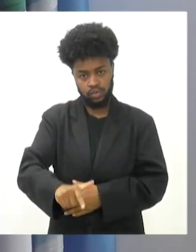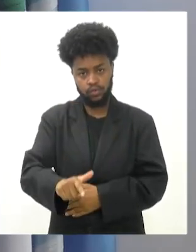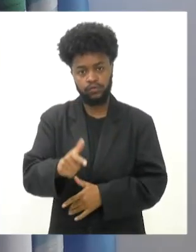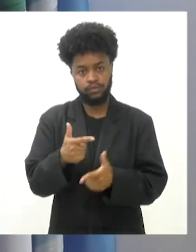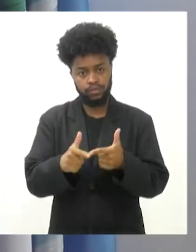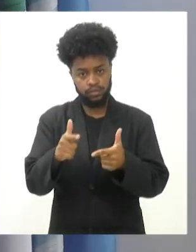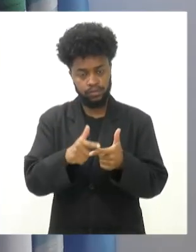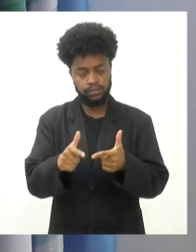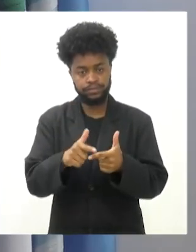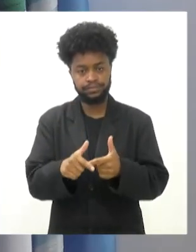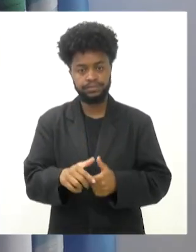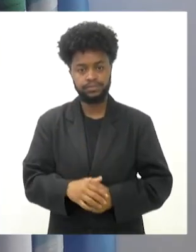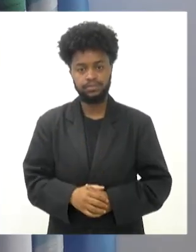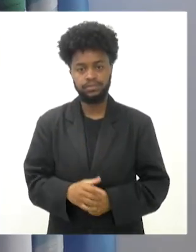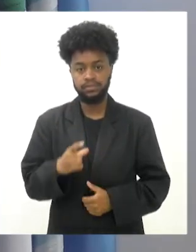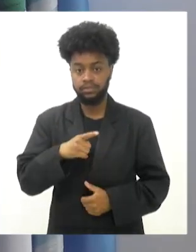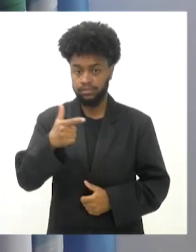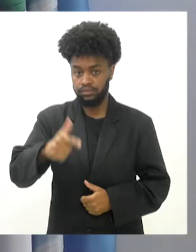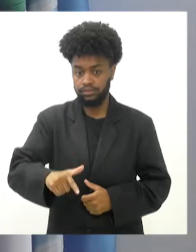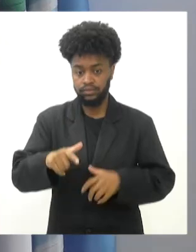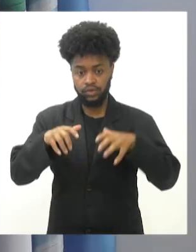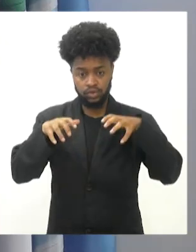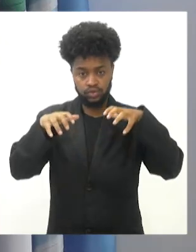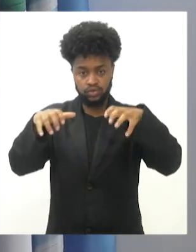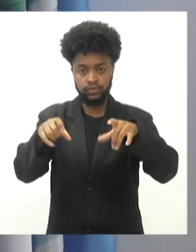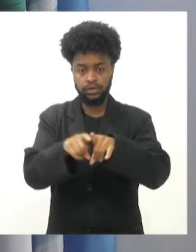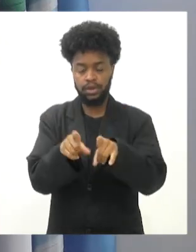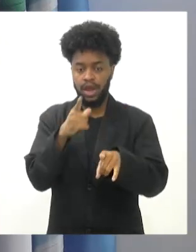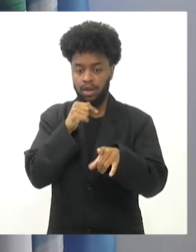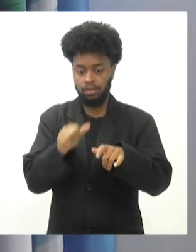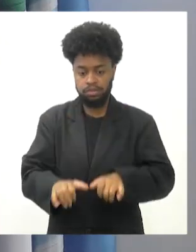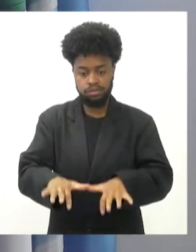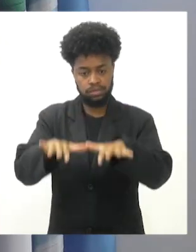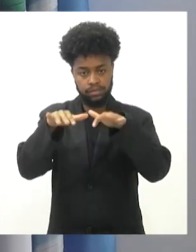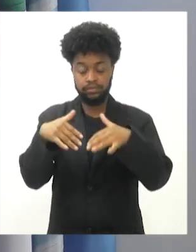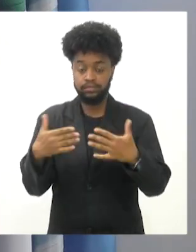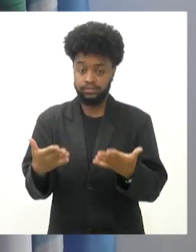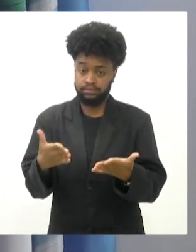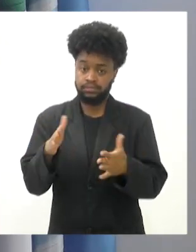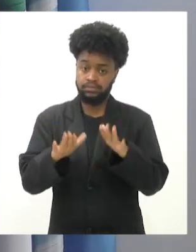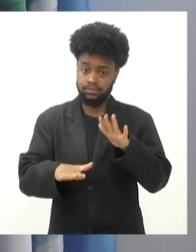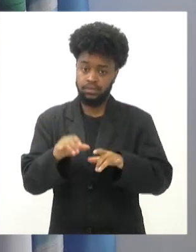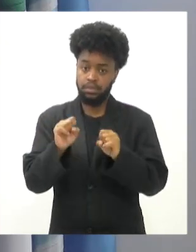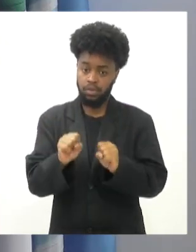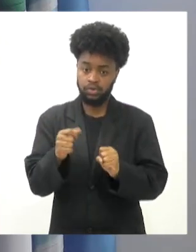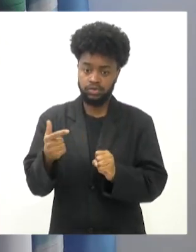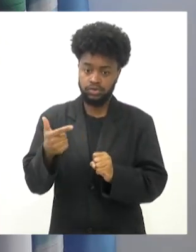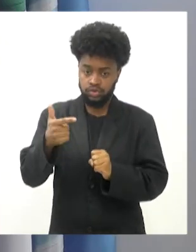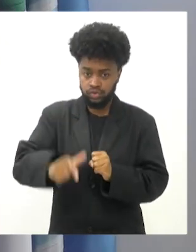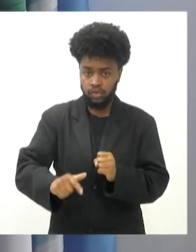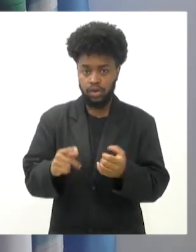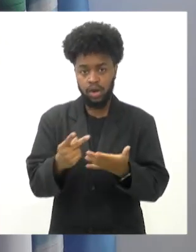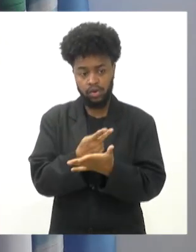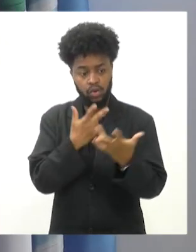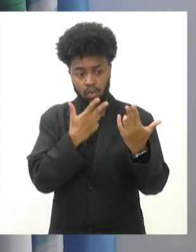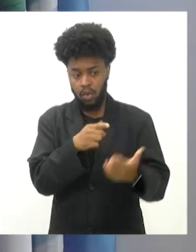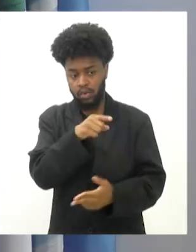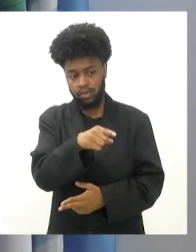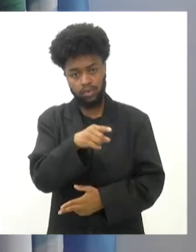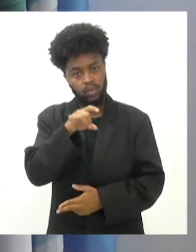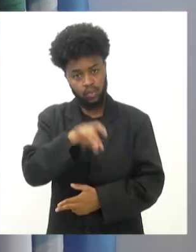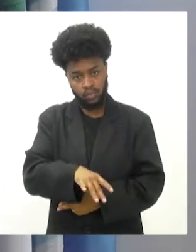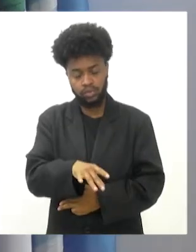novas chuvas, novos alagamentos e, potencialmente, novas tragédias, a exemplo dessa última, que